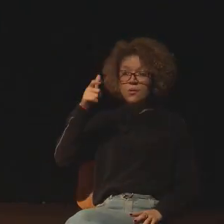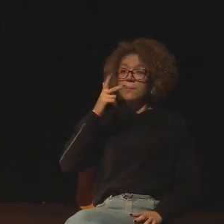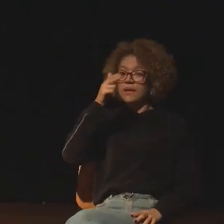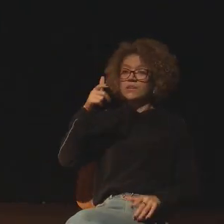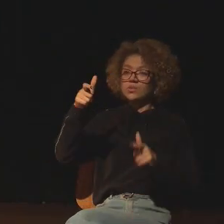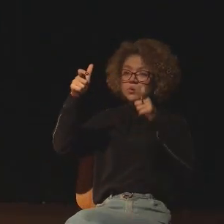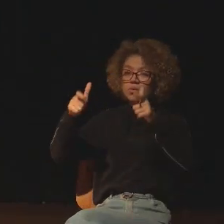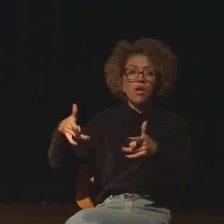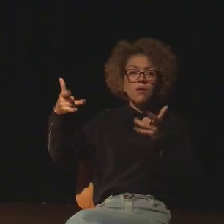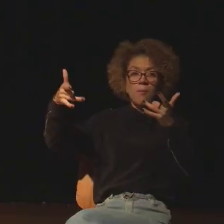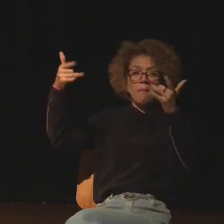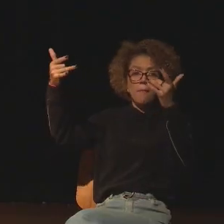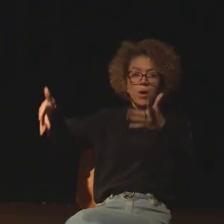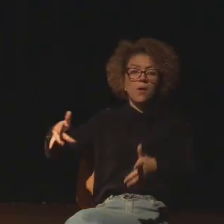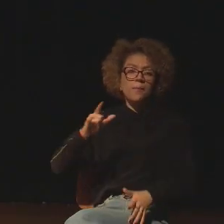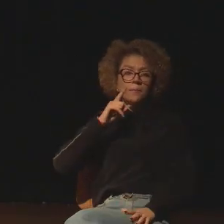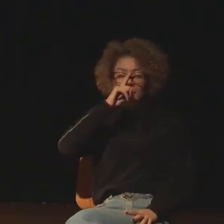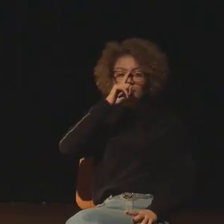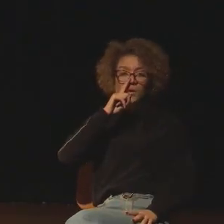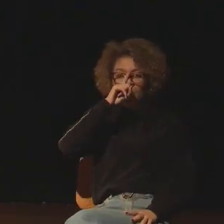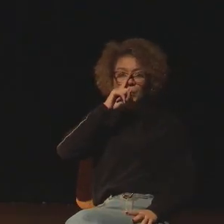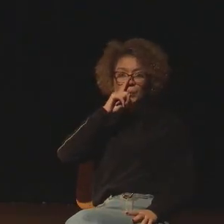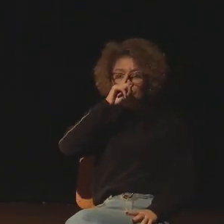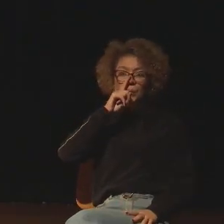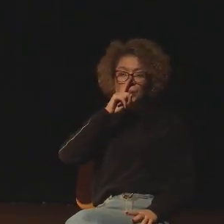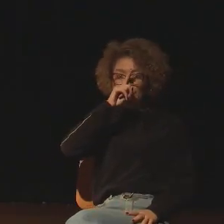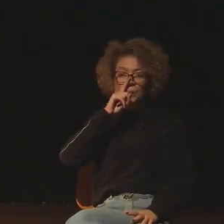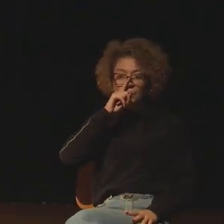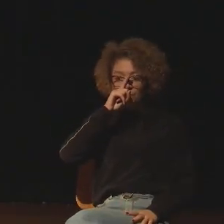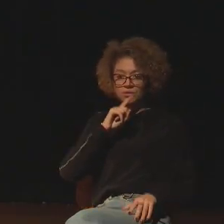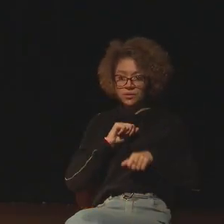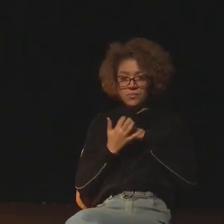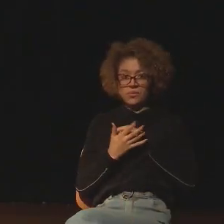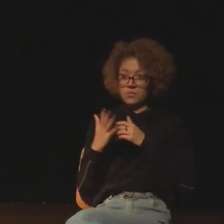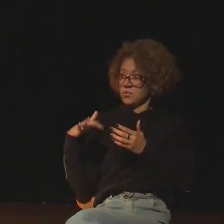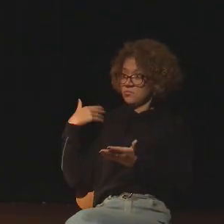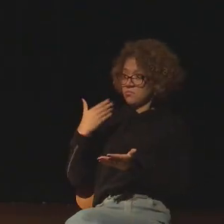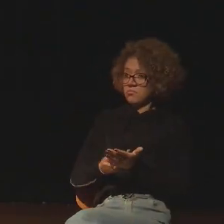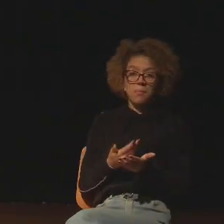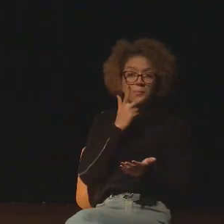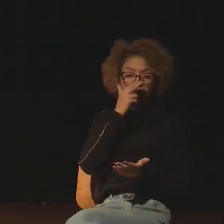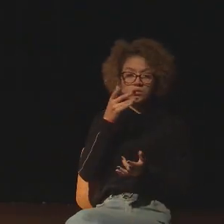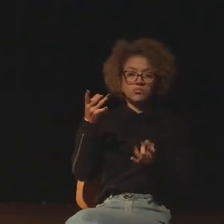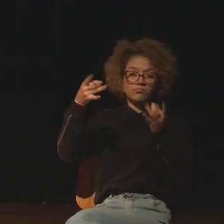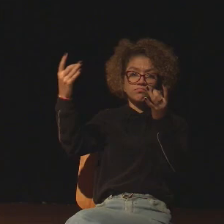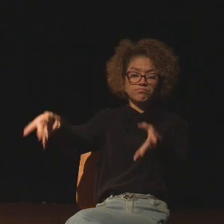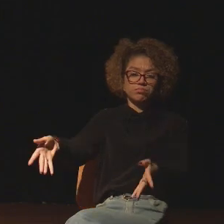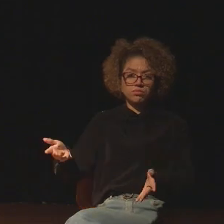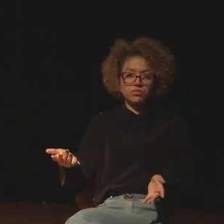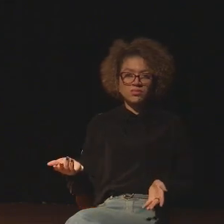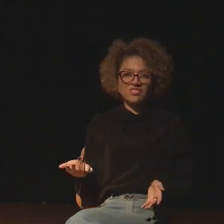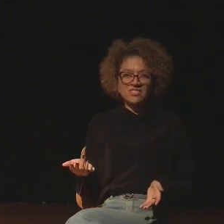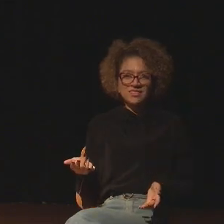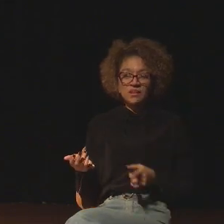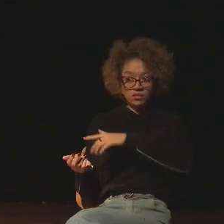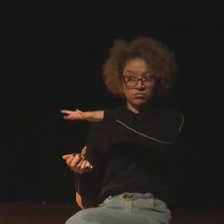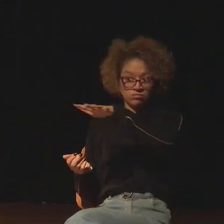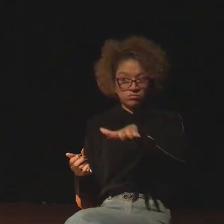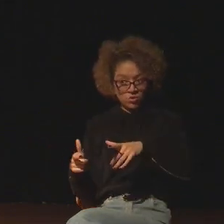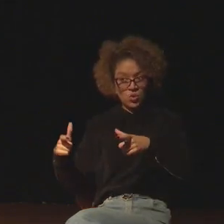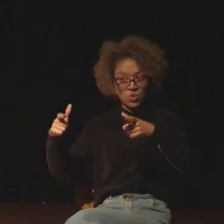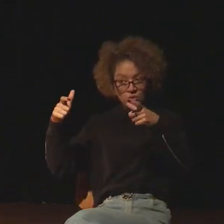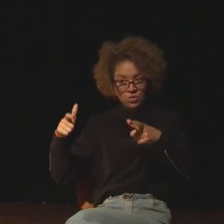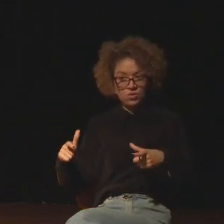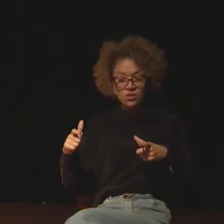alta periculosidade para os moradores, que desde a pandemia está abandonado e hoje gera, inclusive, um passivo ambiental,